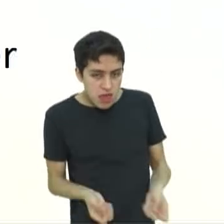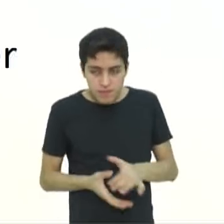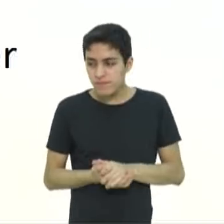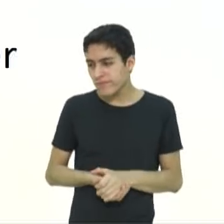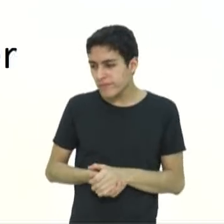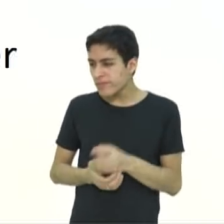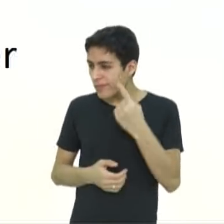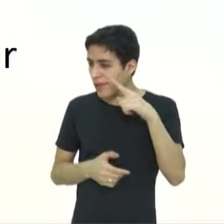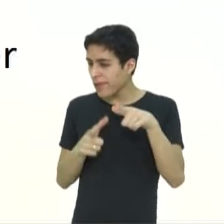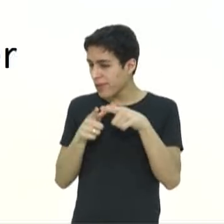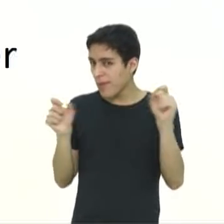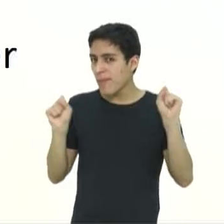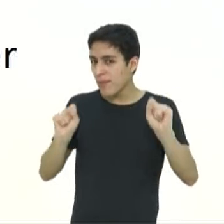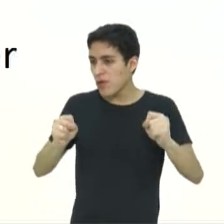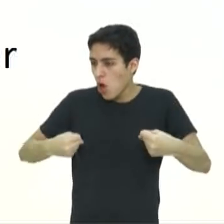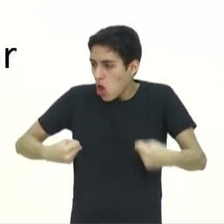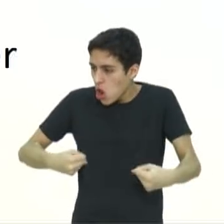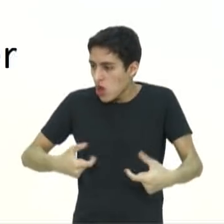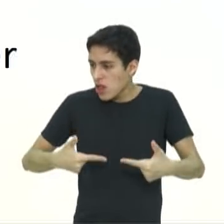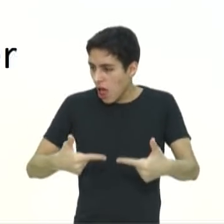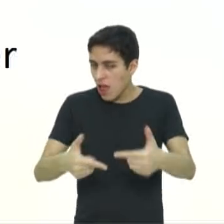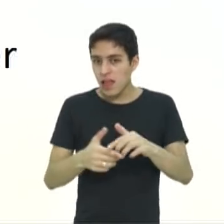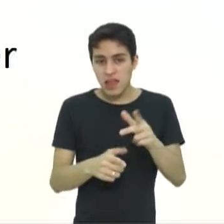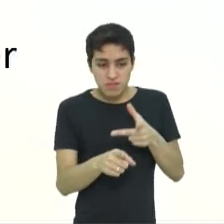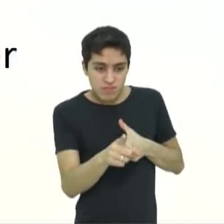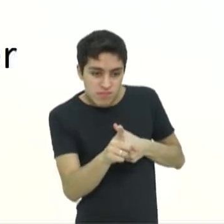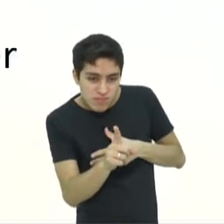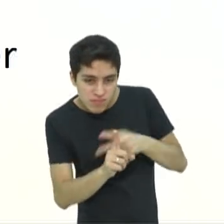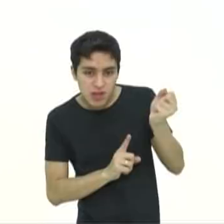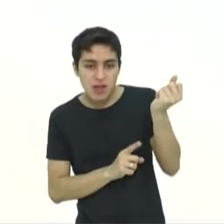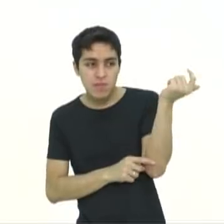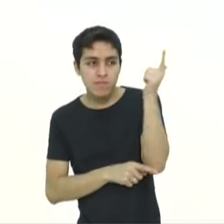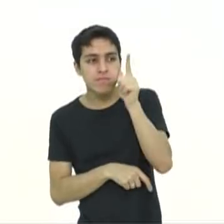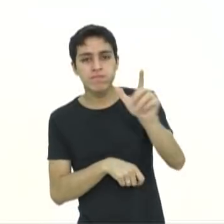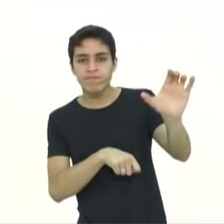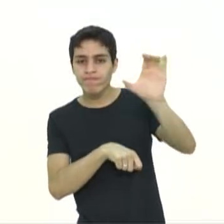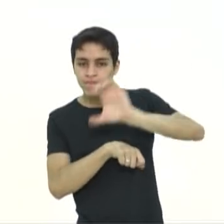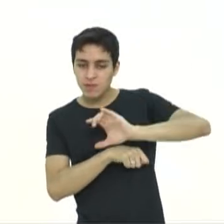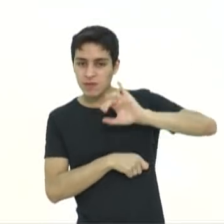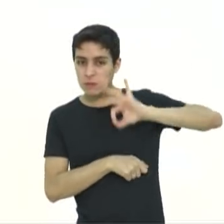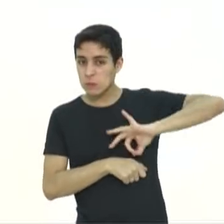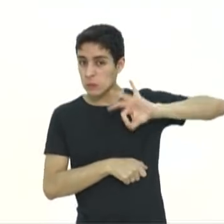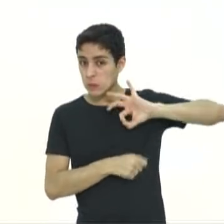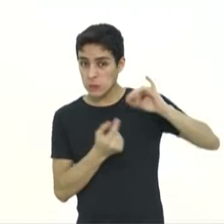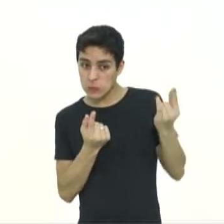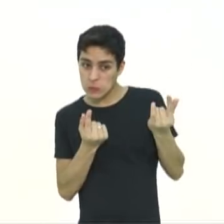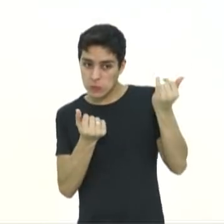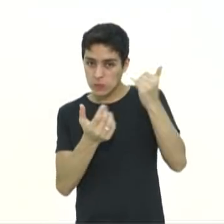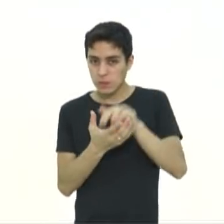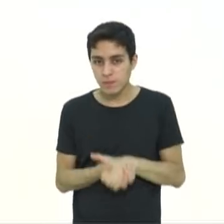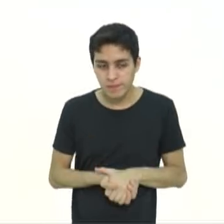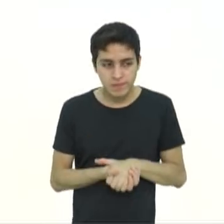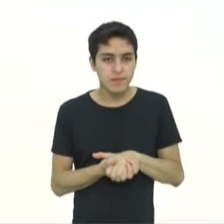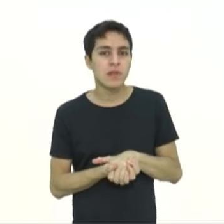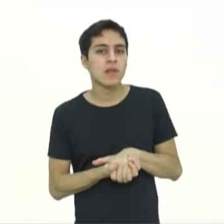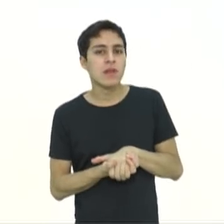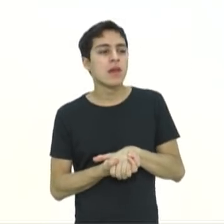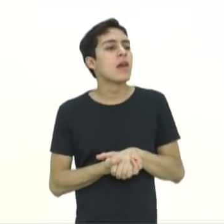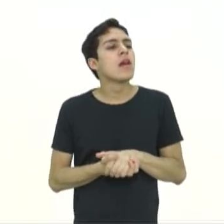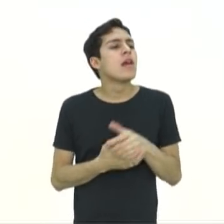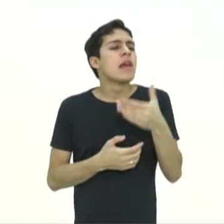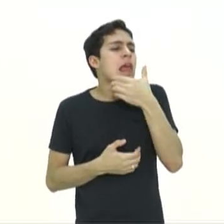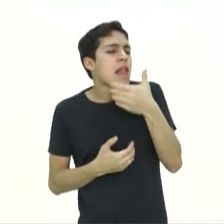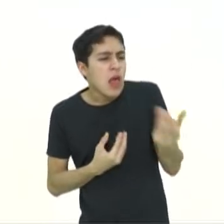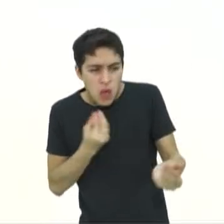podia ser lutador de sumô e ganhar uma nota. E no Natal, cantarola a mãe, vai